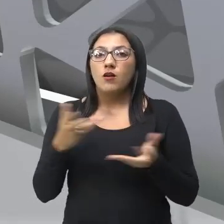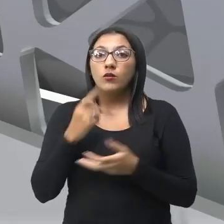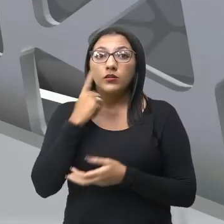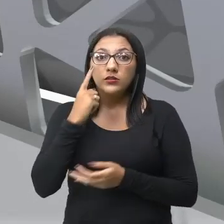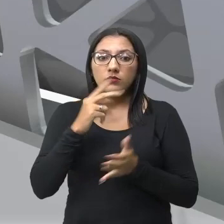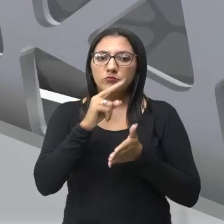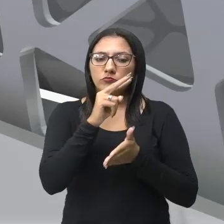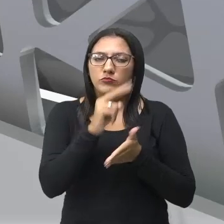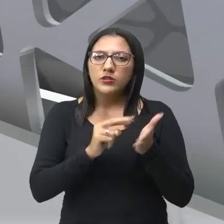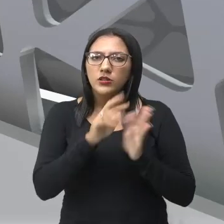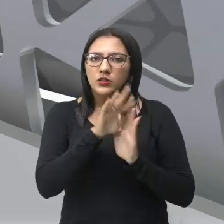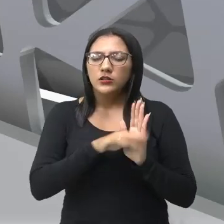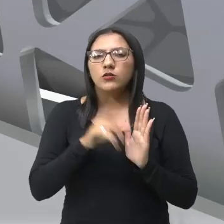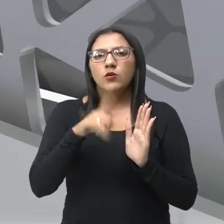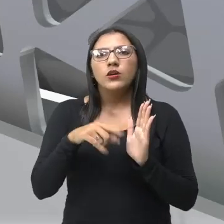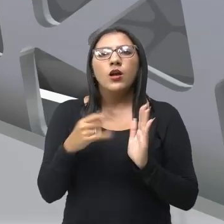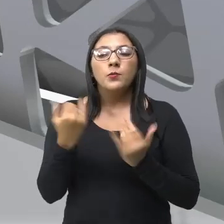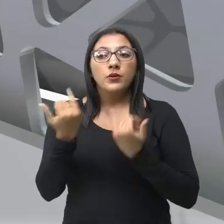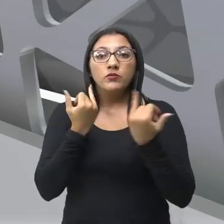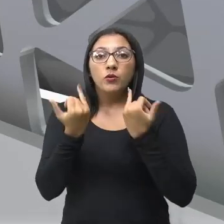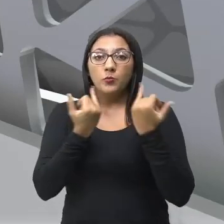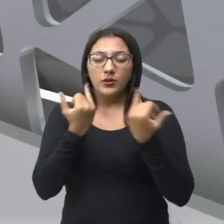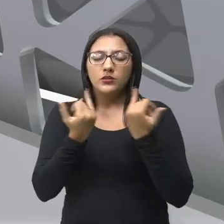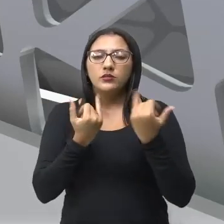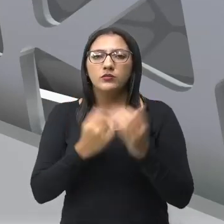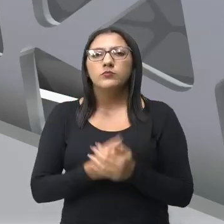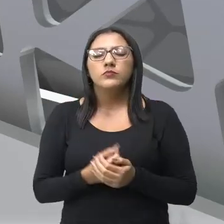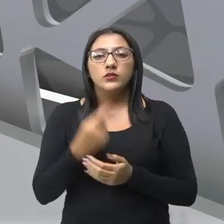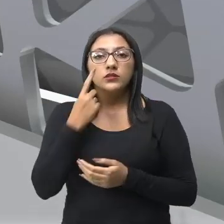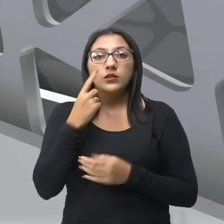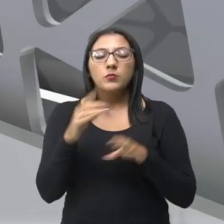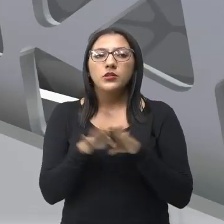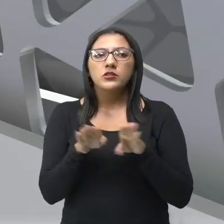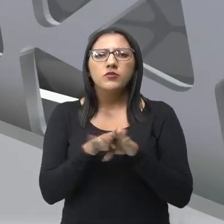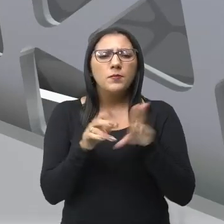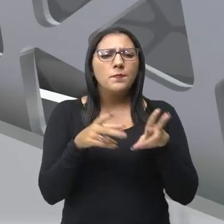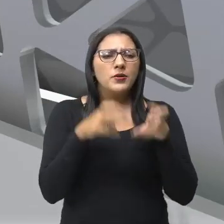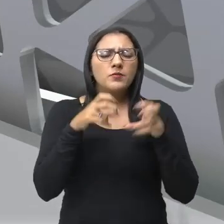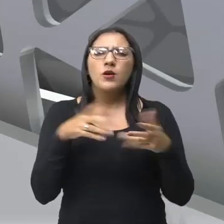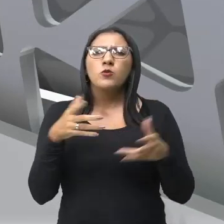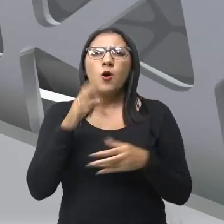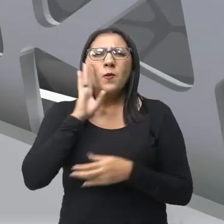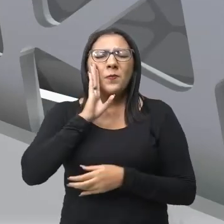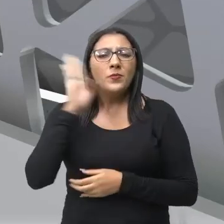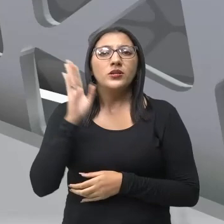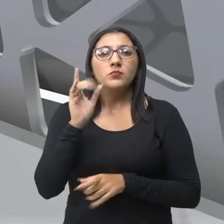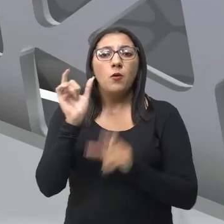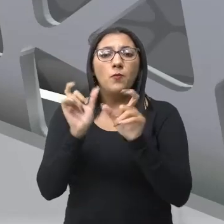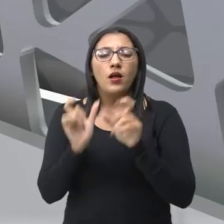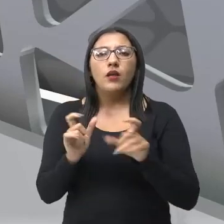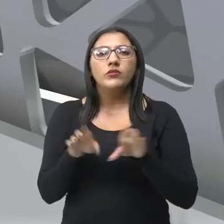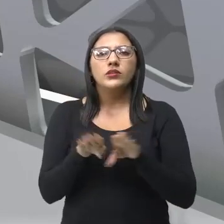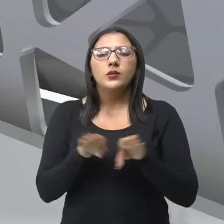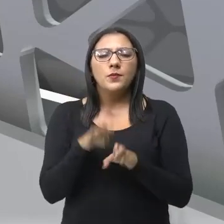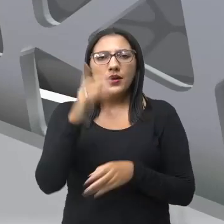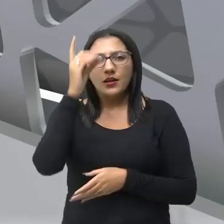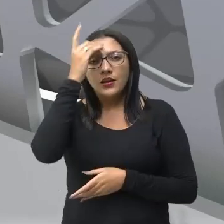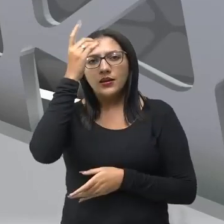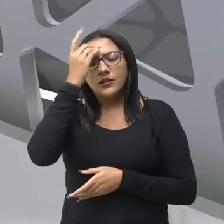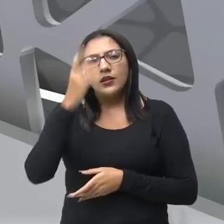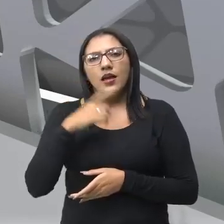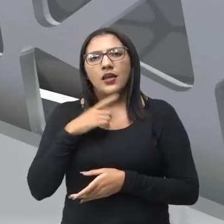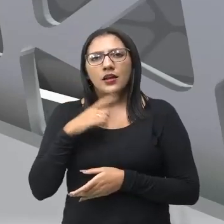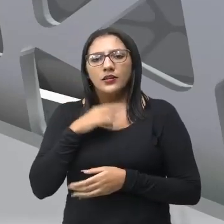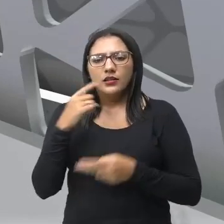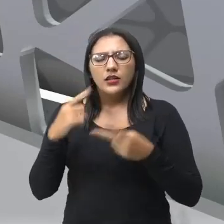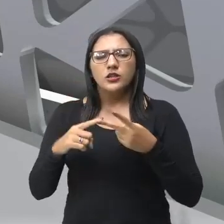leitura de uma notícia e vamos analisar a informação mais importante e as ideias que aparecem como secundárias, mas